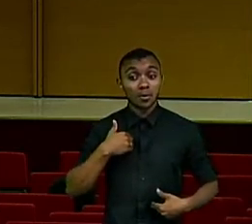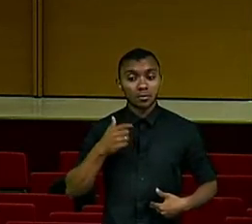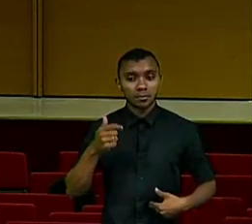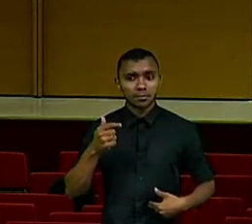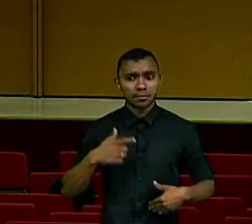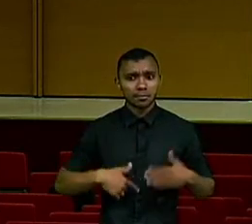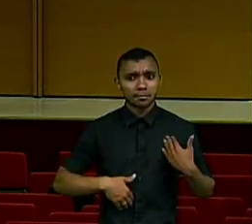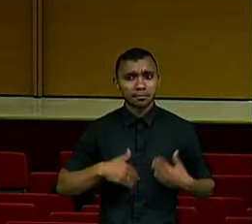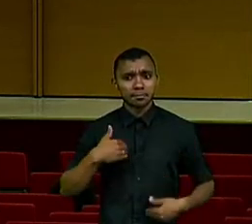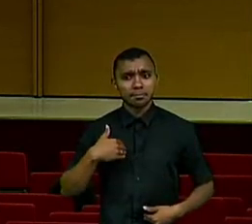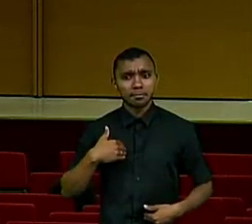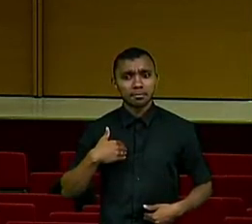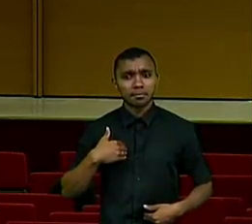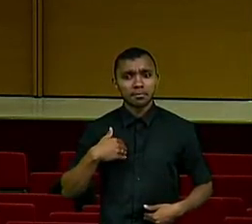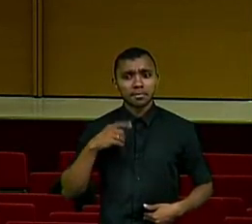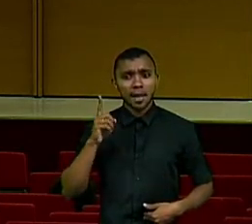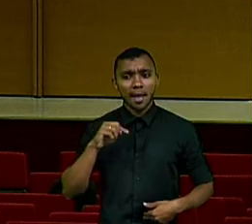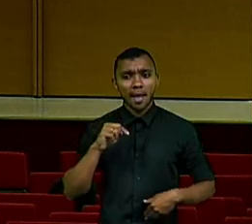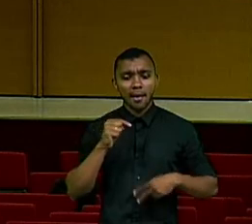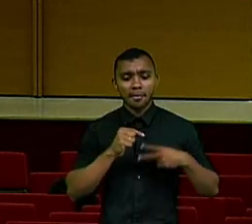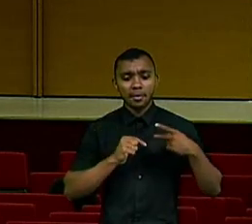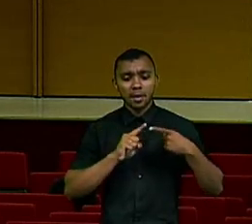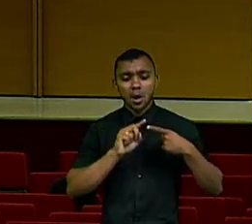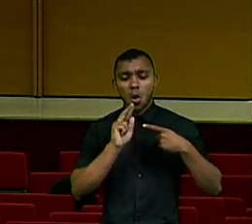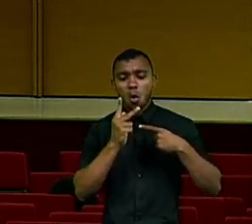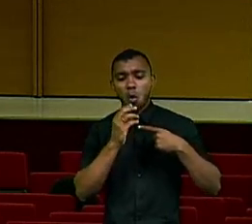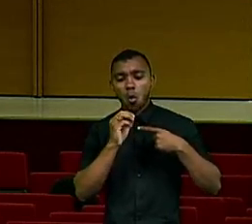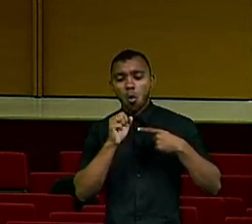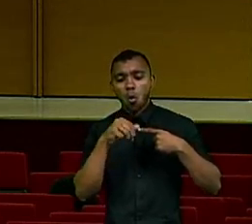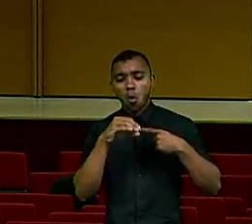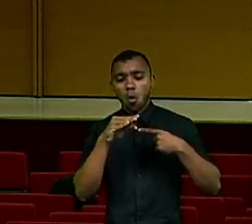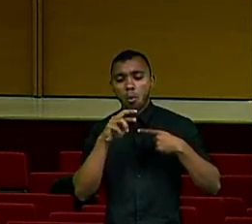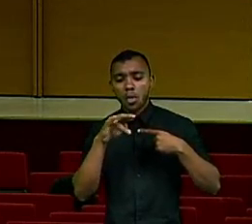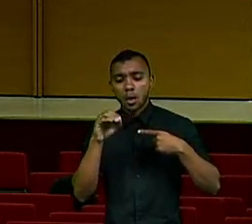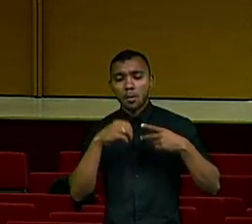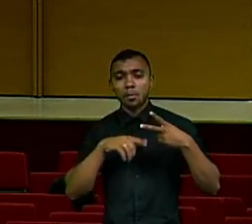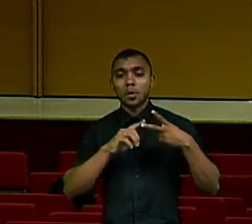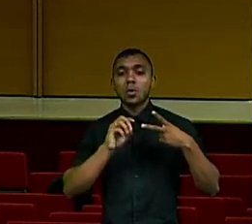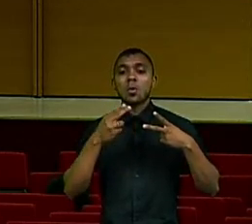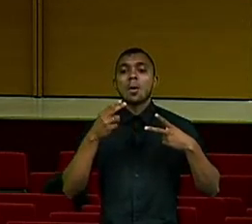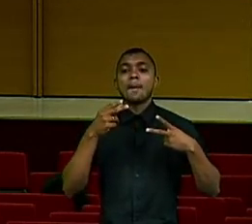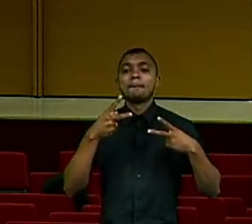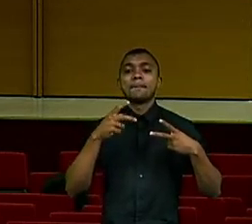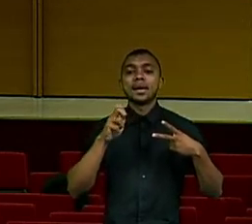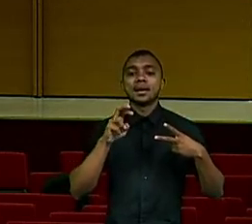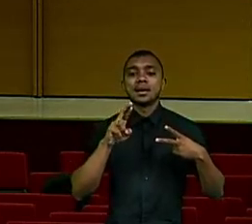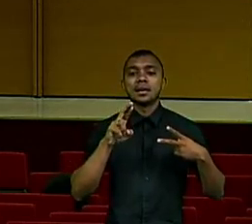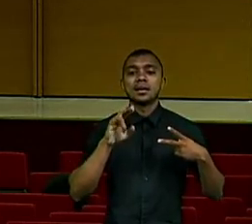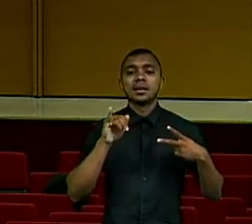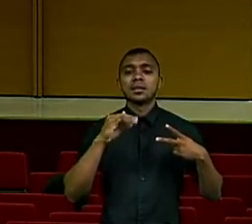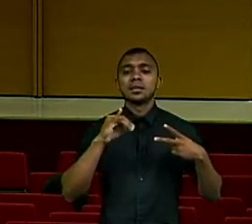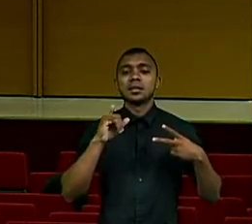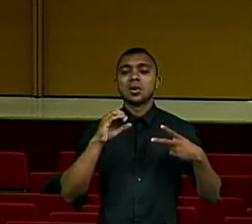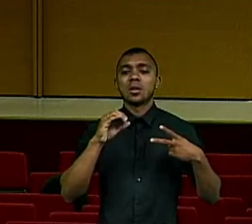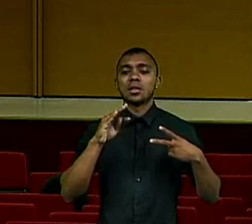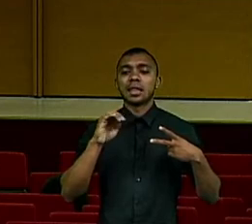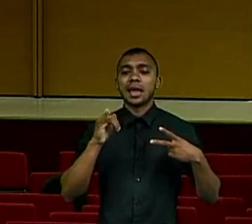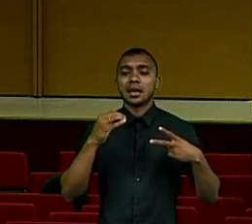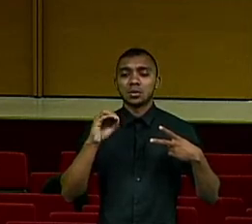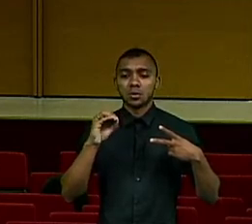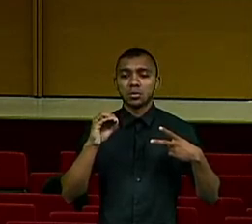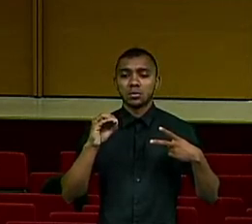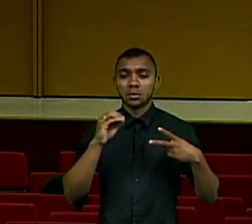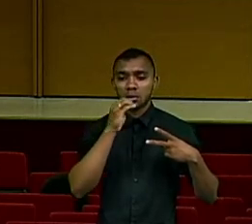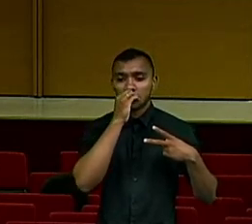é homeotermo ou é pecilotermo Vocês estão com medo